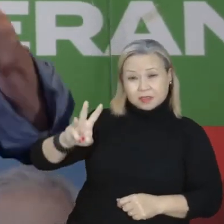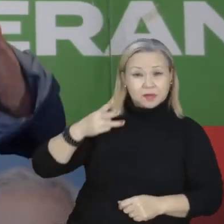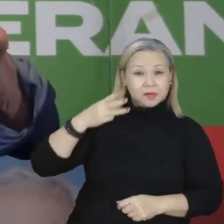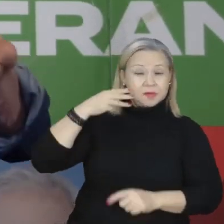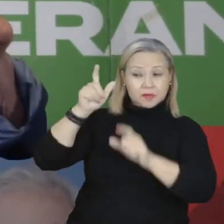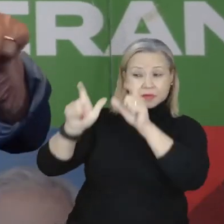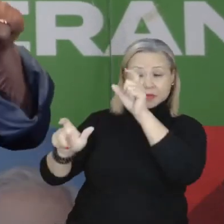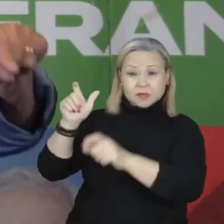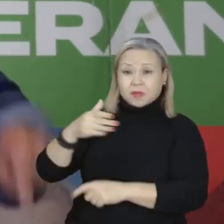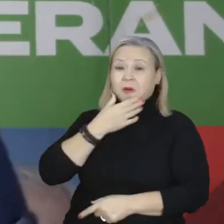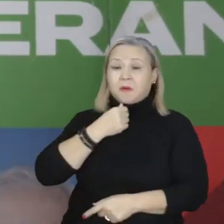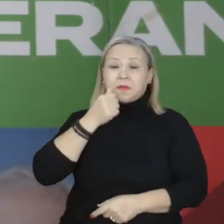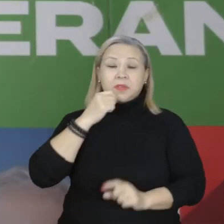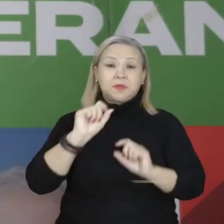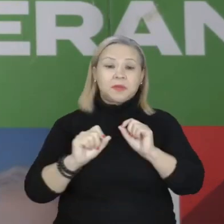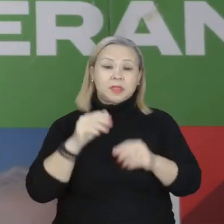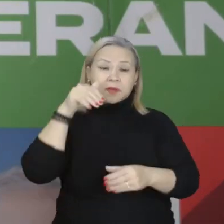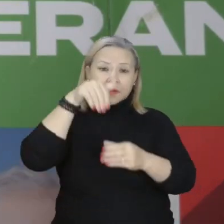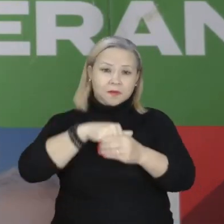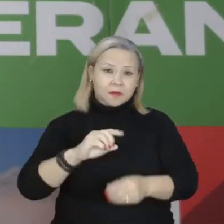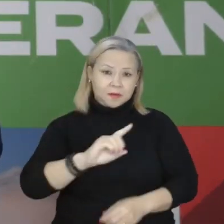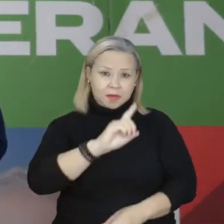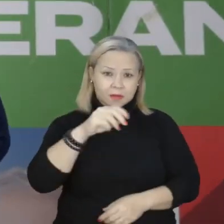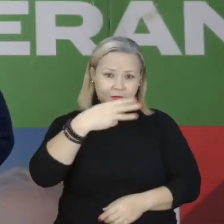e mulheres que vão votar no dia 30.